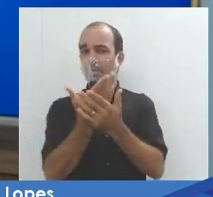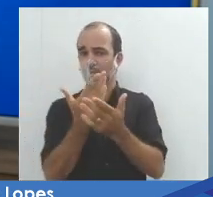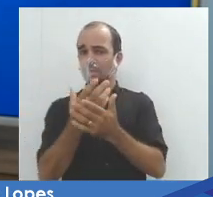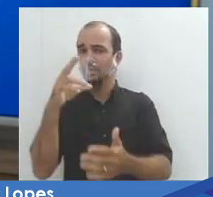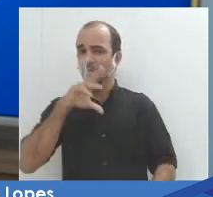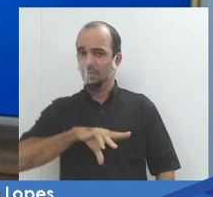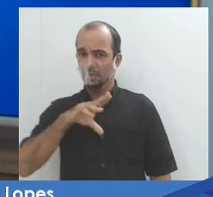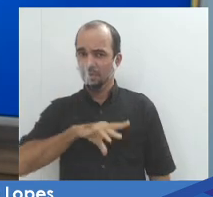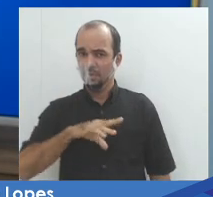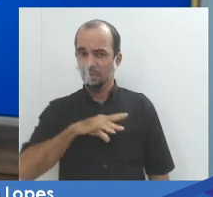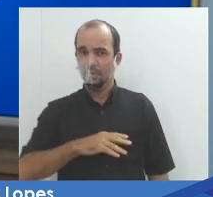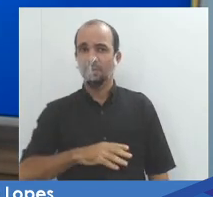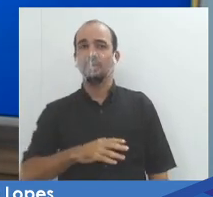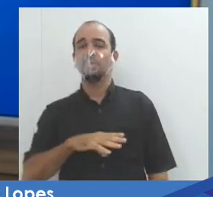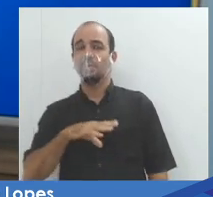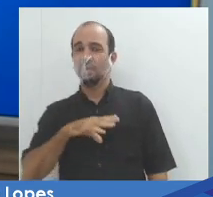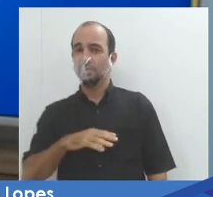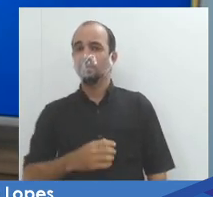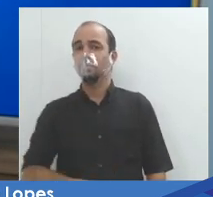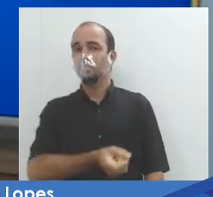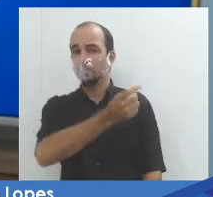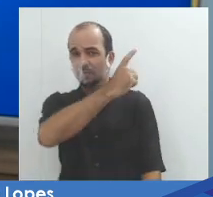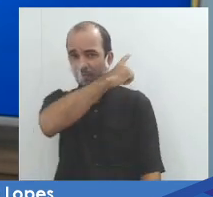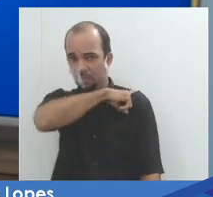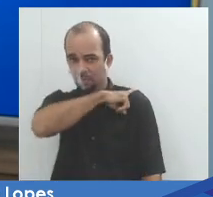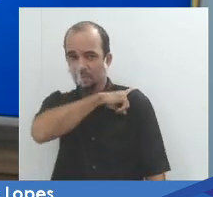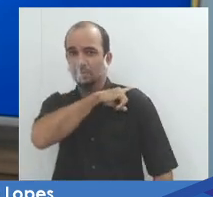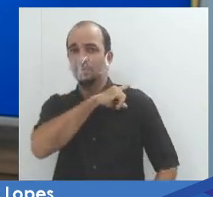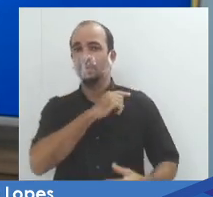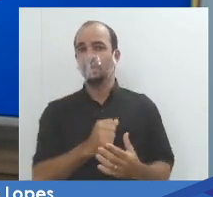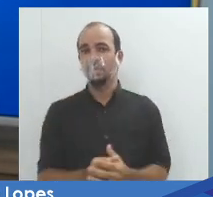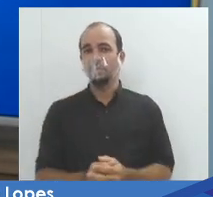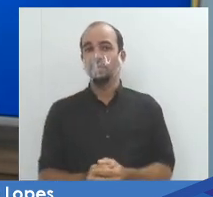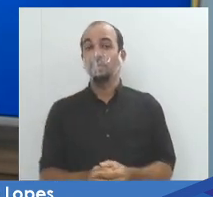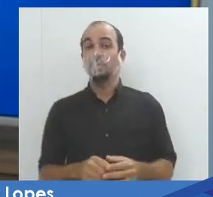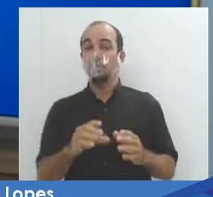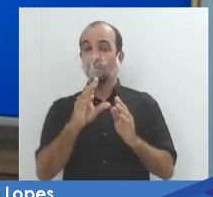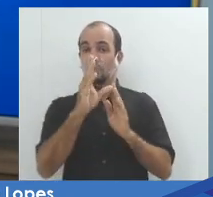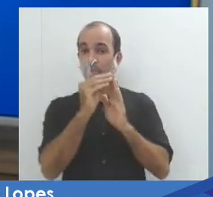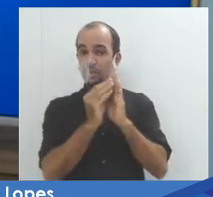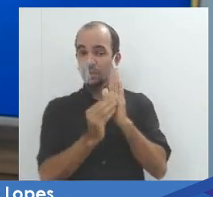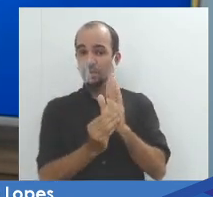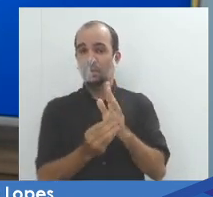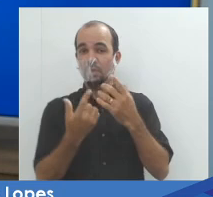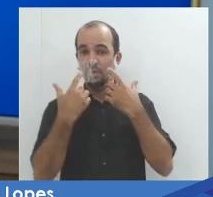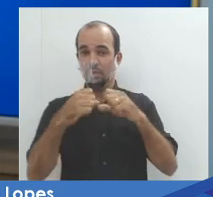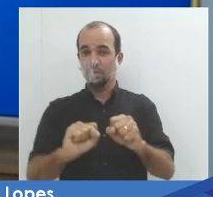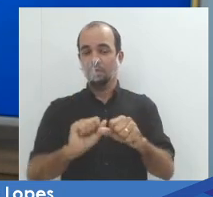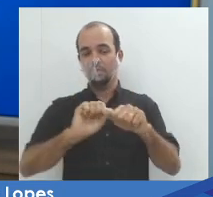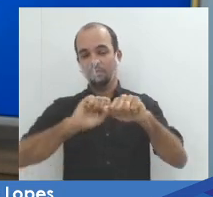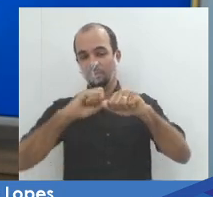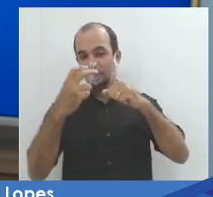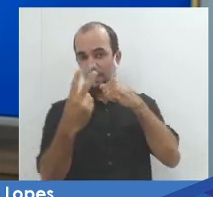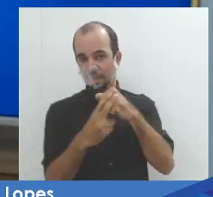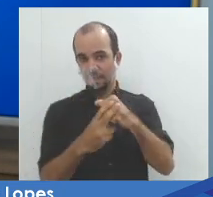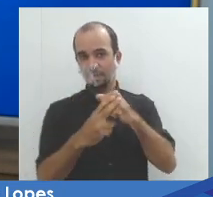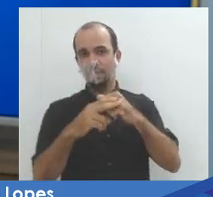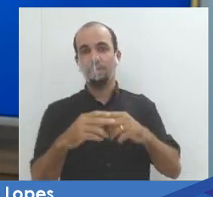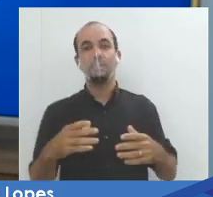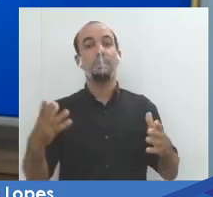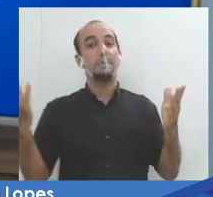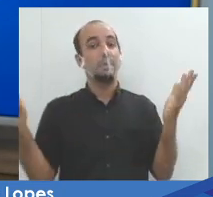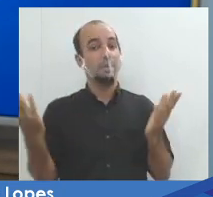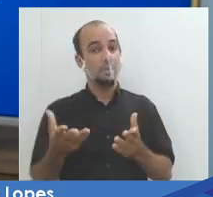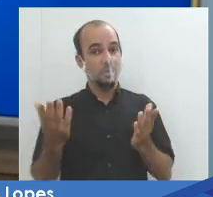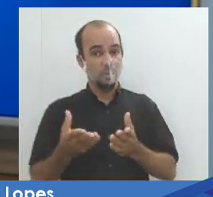para a primeira série do ensino médio com o conteúdo Recursos Linguísticos Advérbio. Na verdade, a aula de